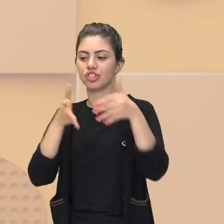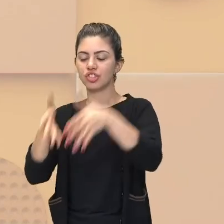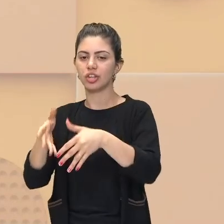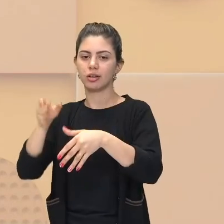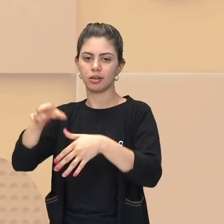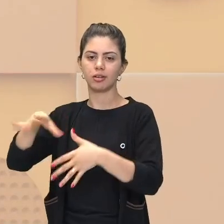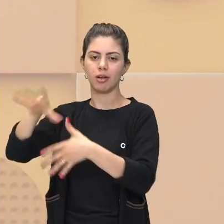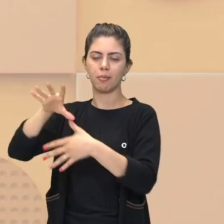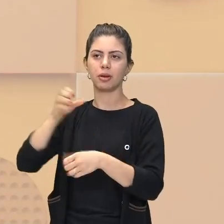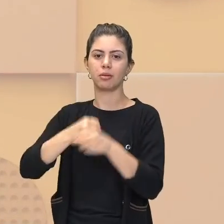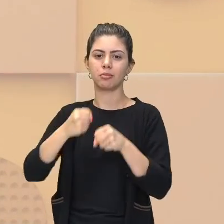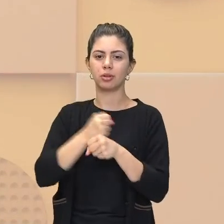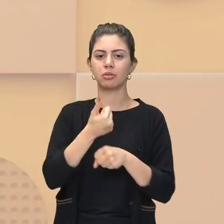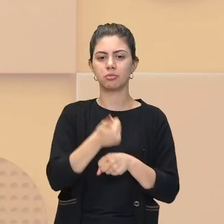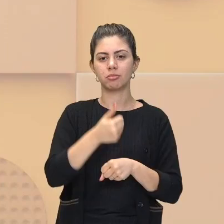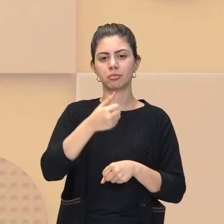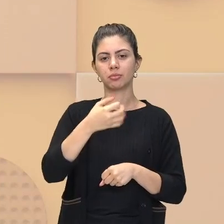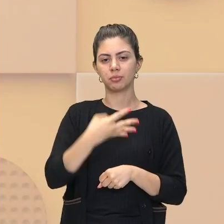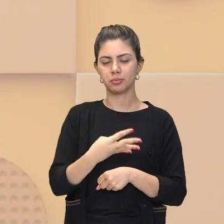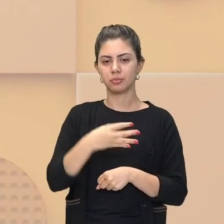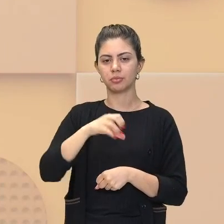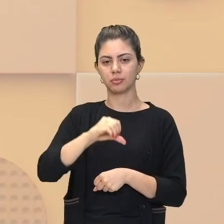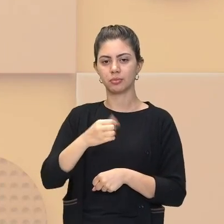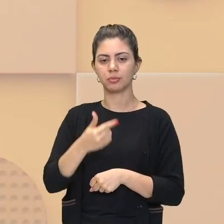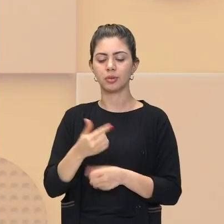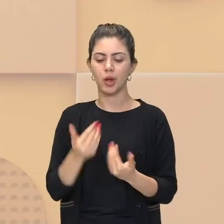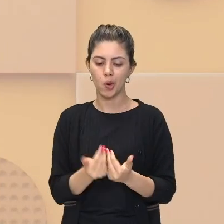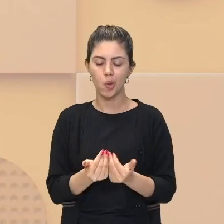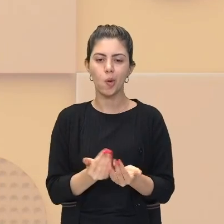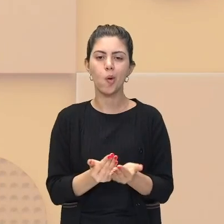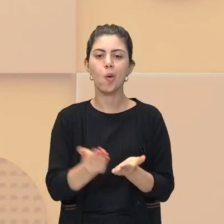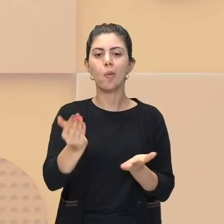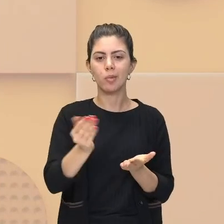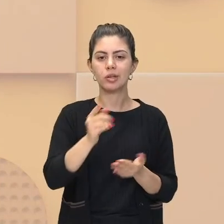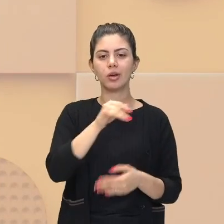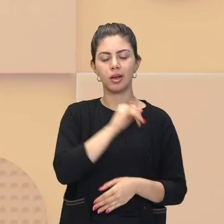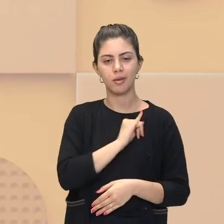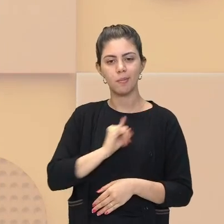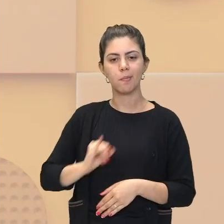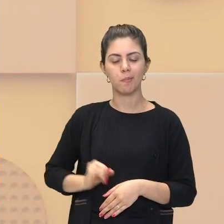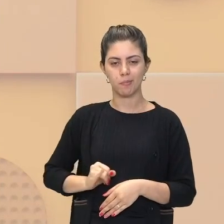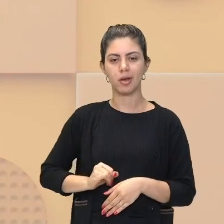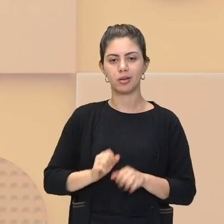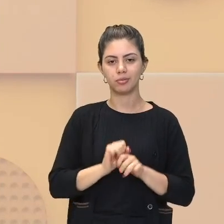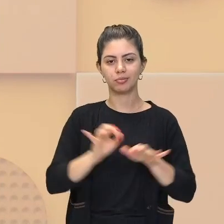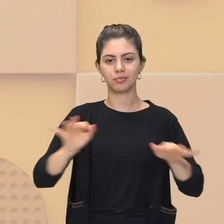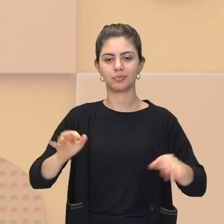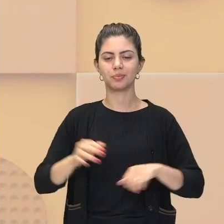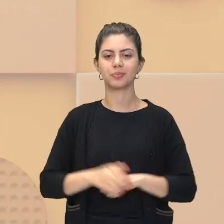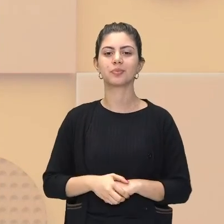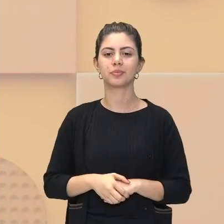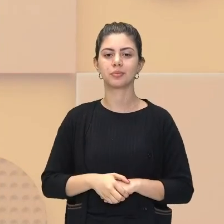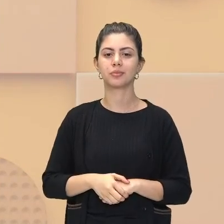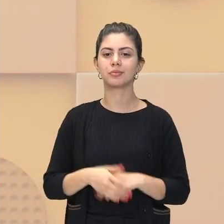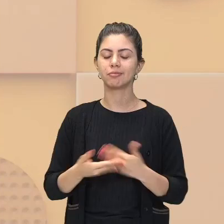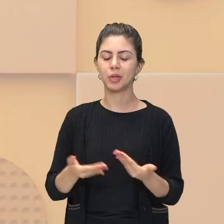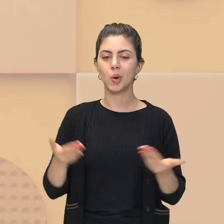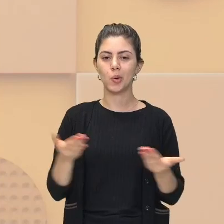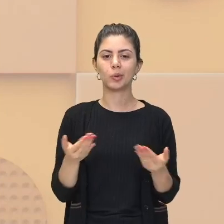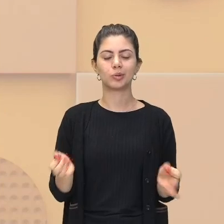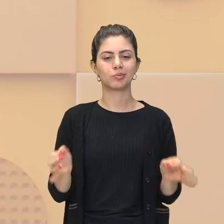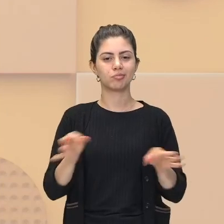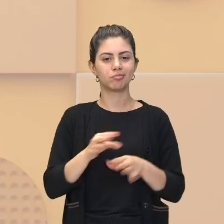e temos início a esse vasto império espanhol. Muito bem, então nós